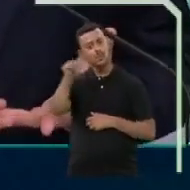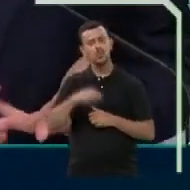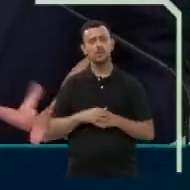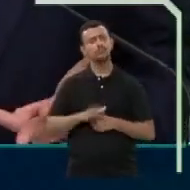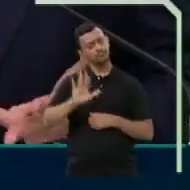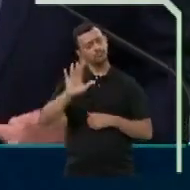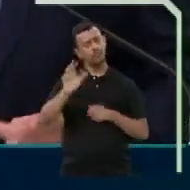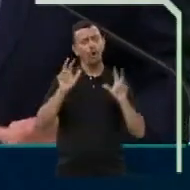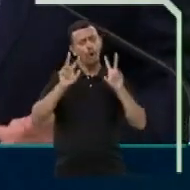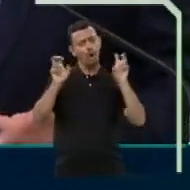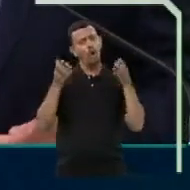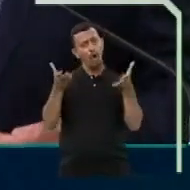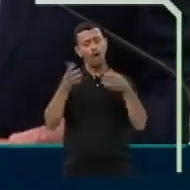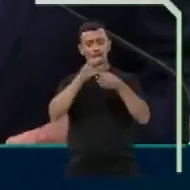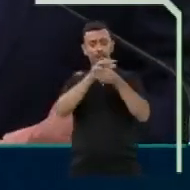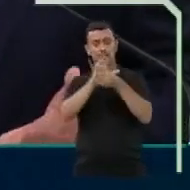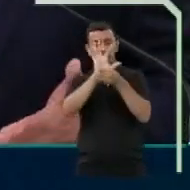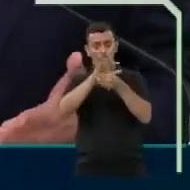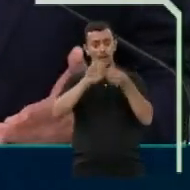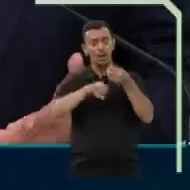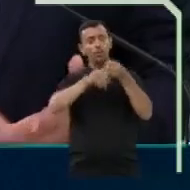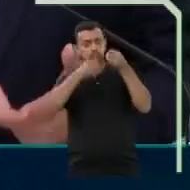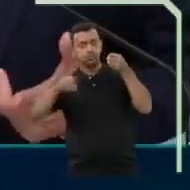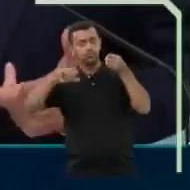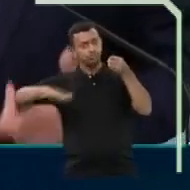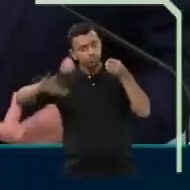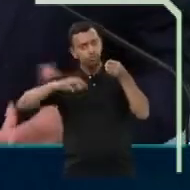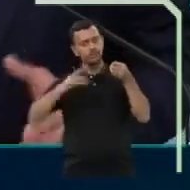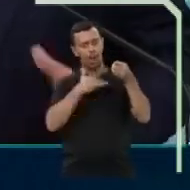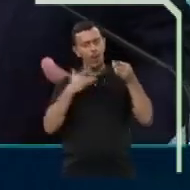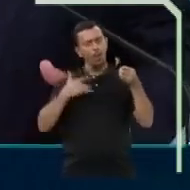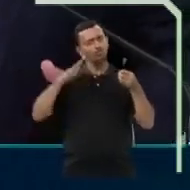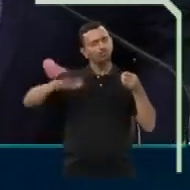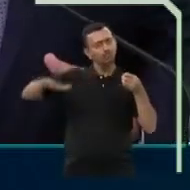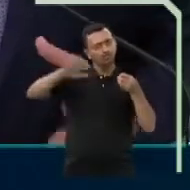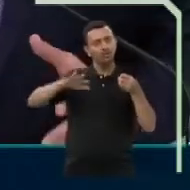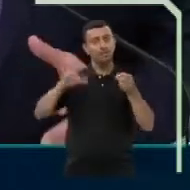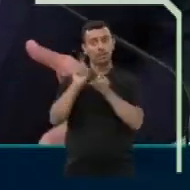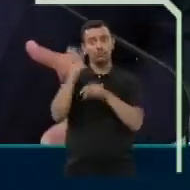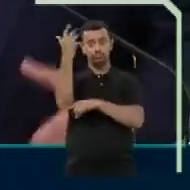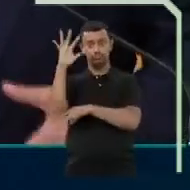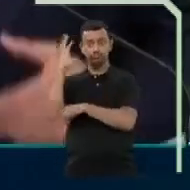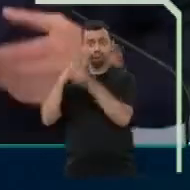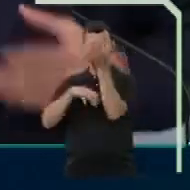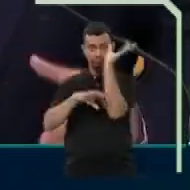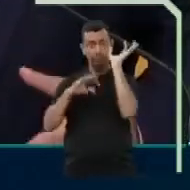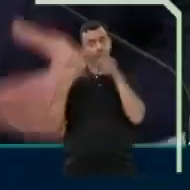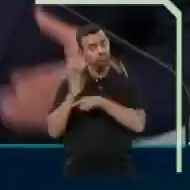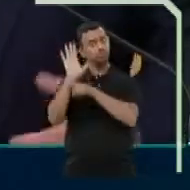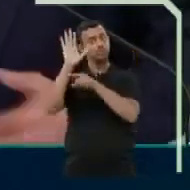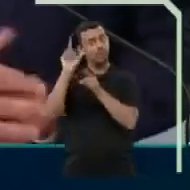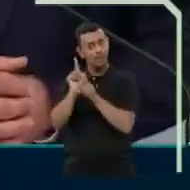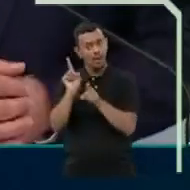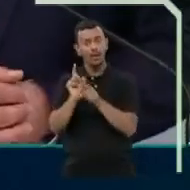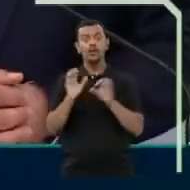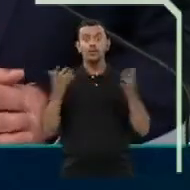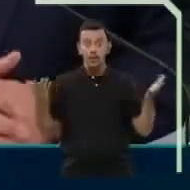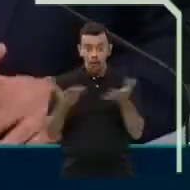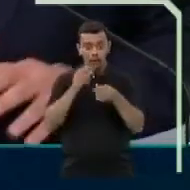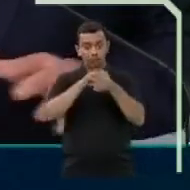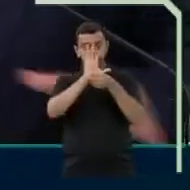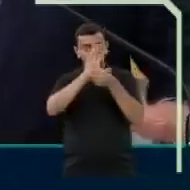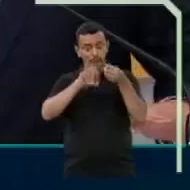para a população, saneamento é preservação do meio ambiente e saneamento é emprego na veia, porque gera muita obra e muito